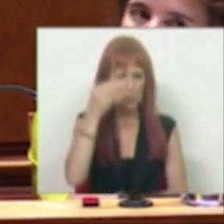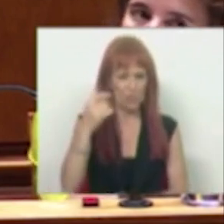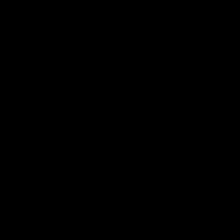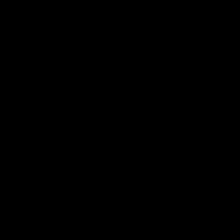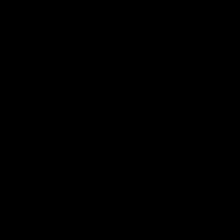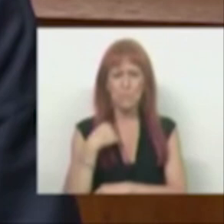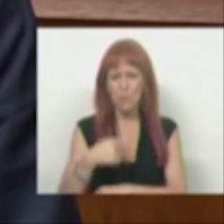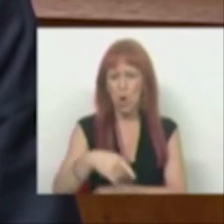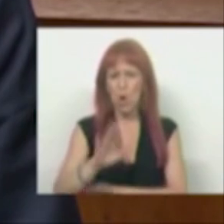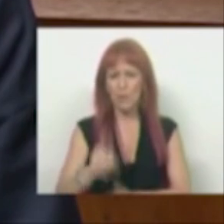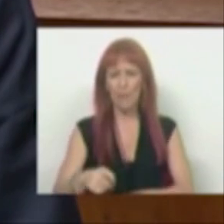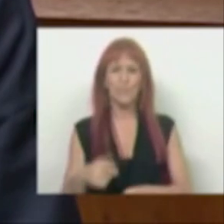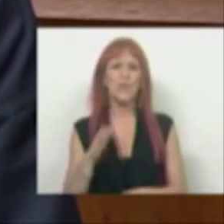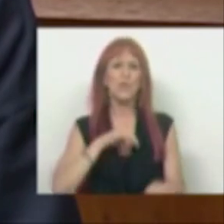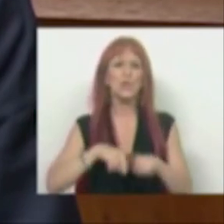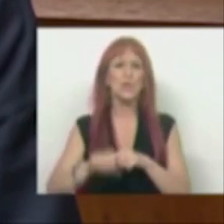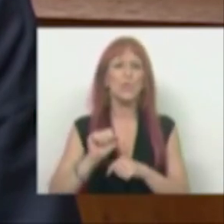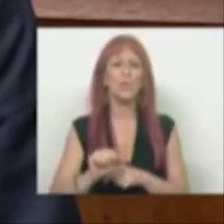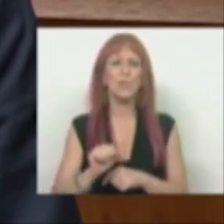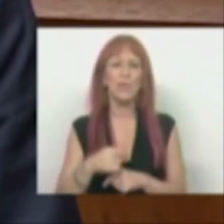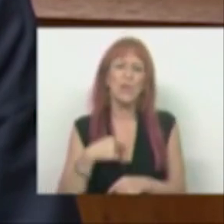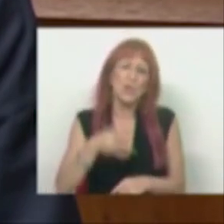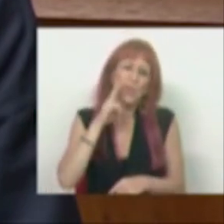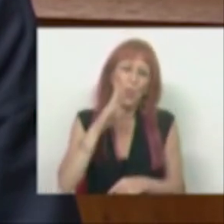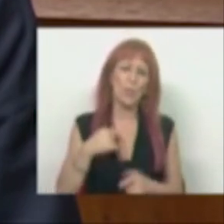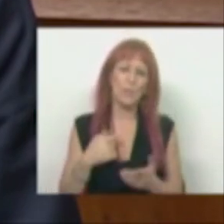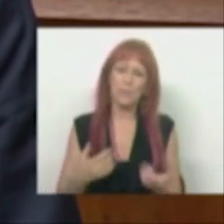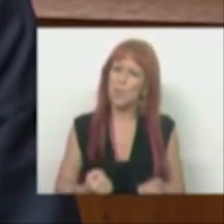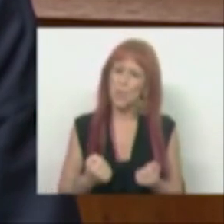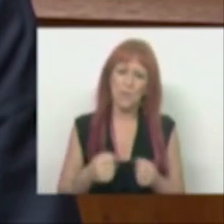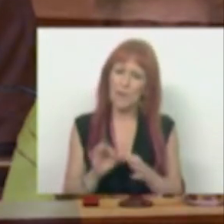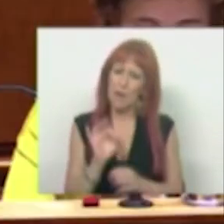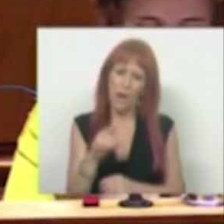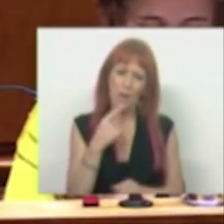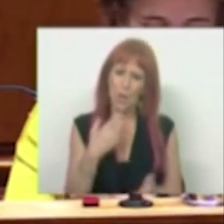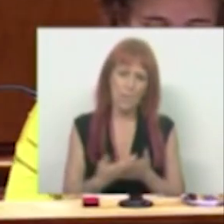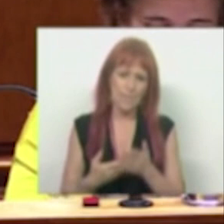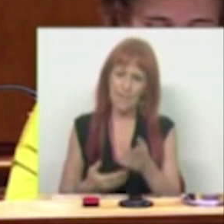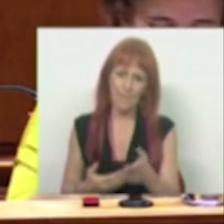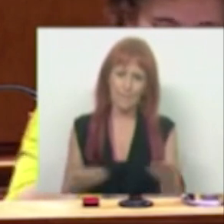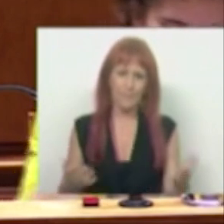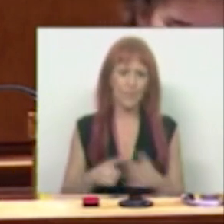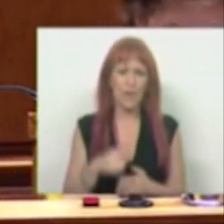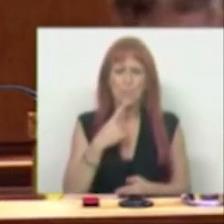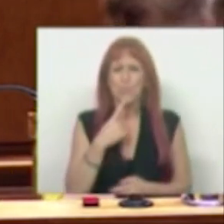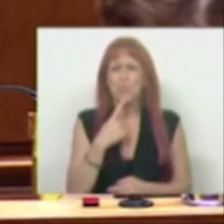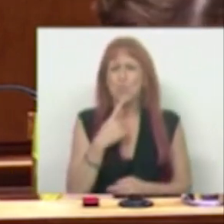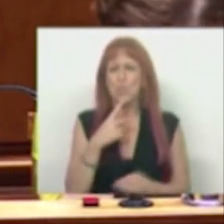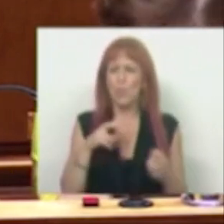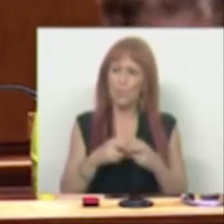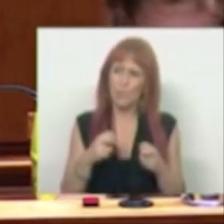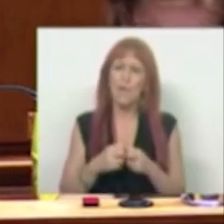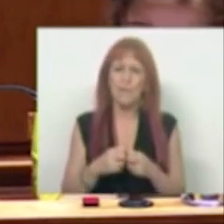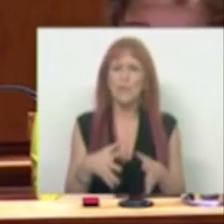84,9%. E, Sr. Deputado, desculpe, mas não resisto a um à parte. Há muitos